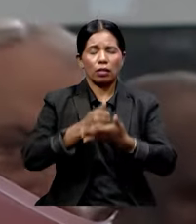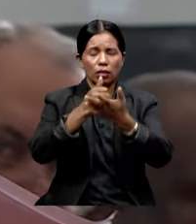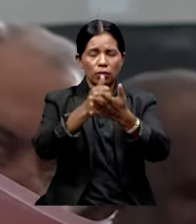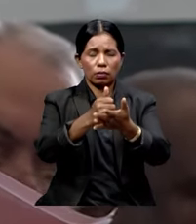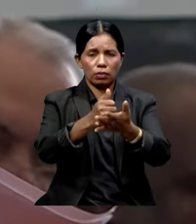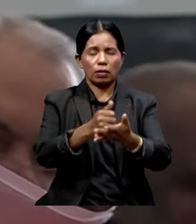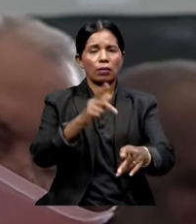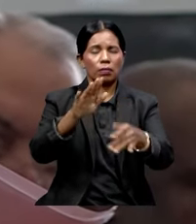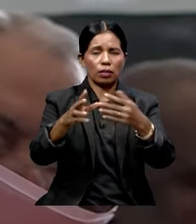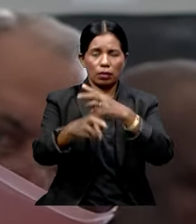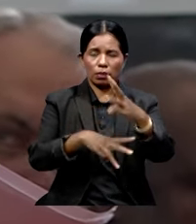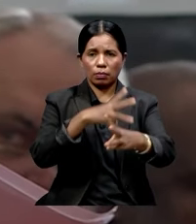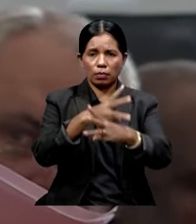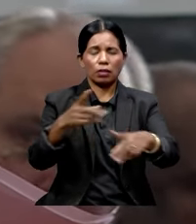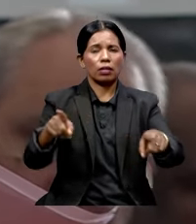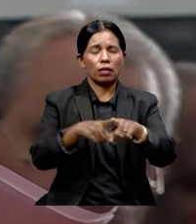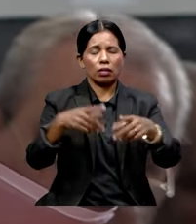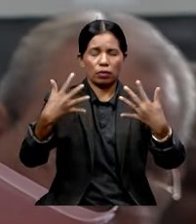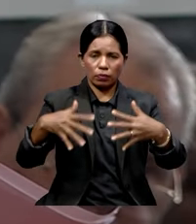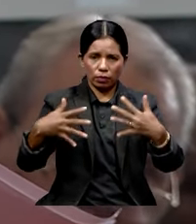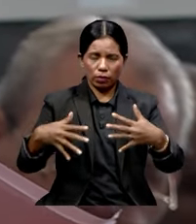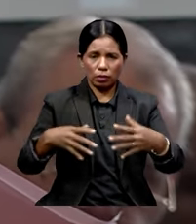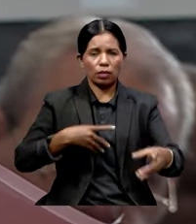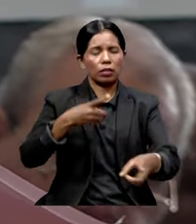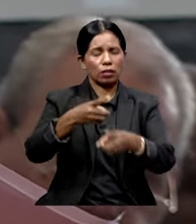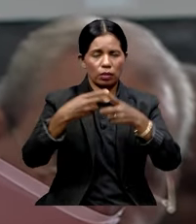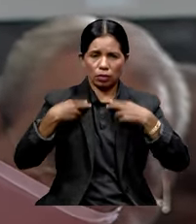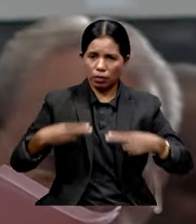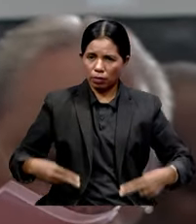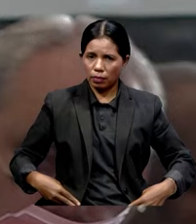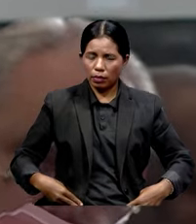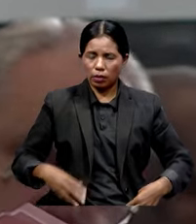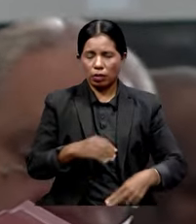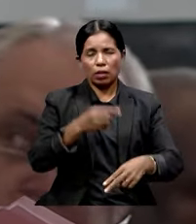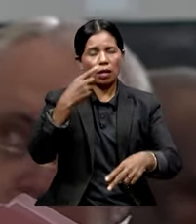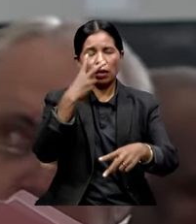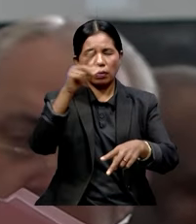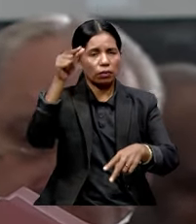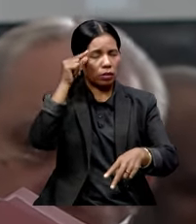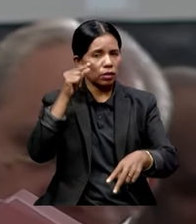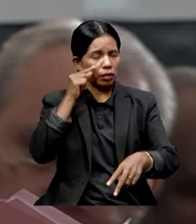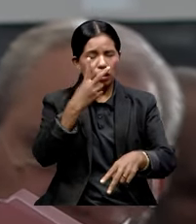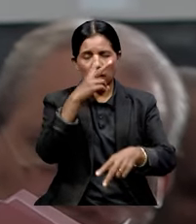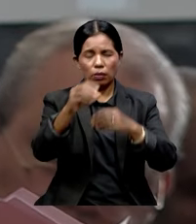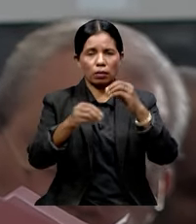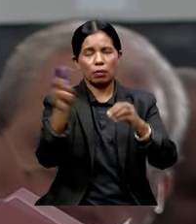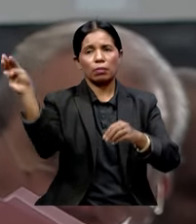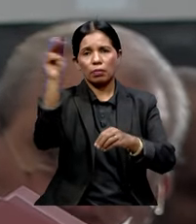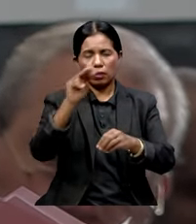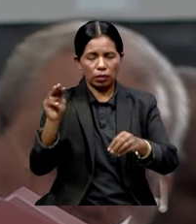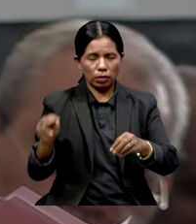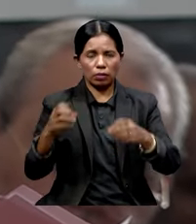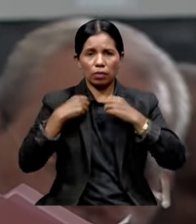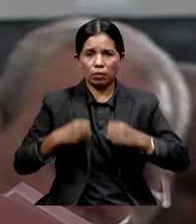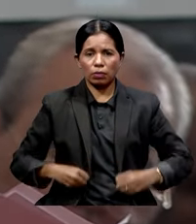humanitária e a mundo, anesan funo, direito humano, questão gênero, alteração climática, saúde, no